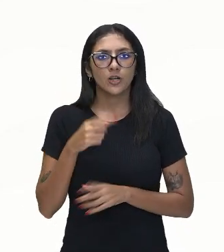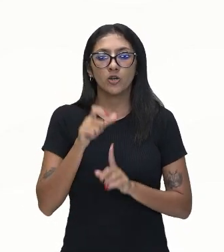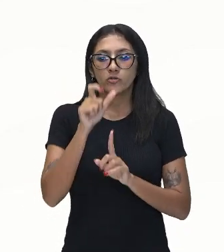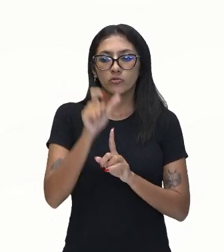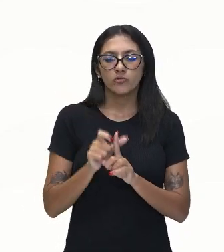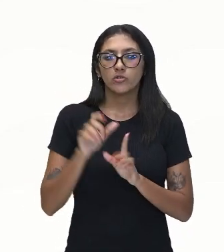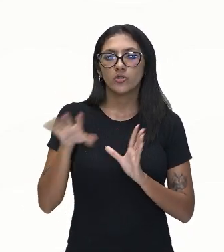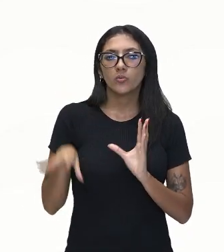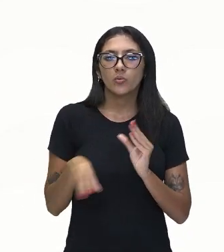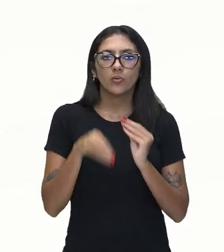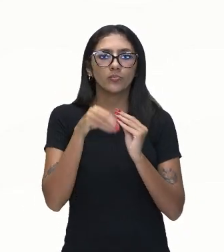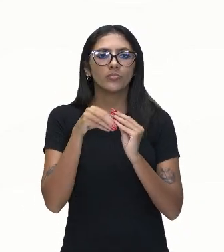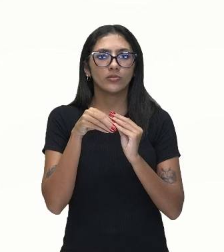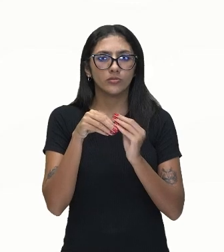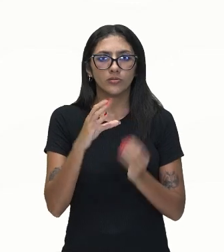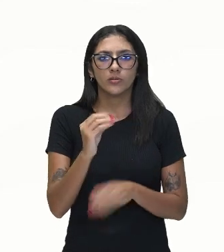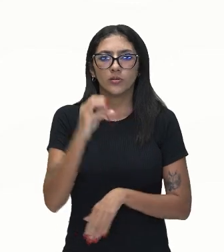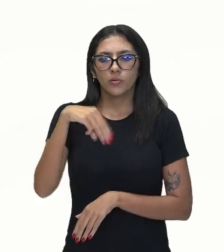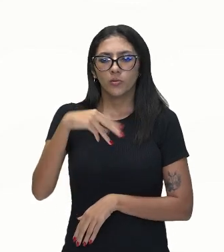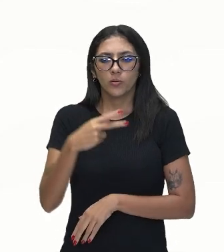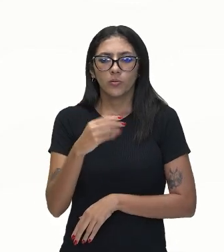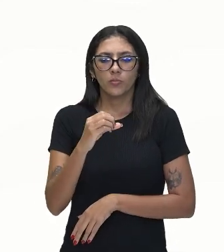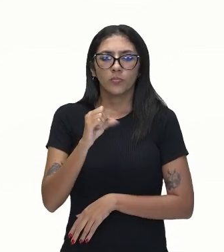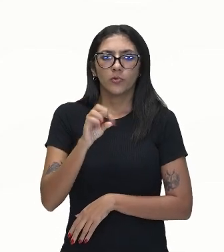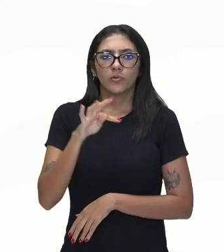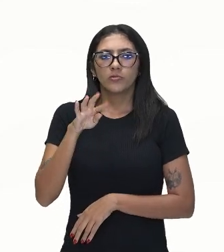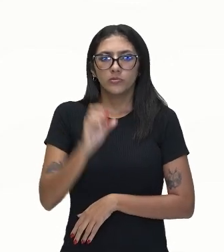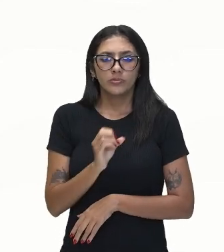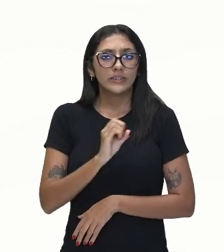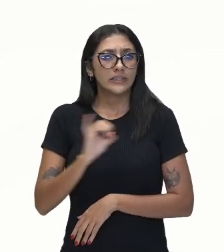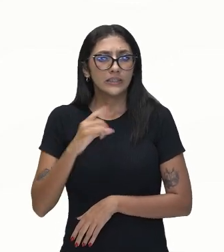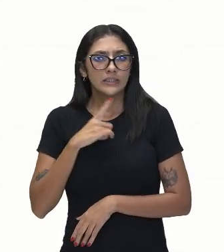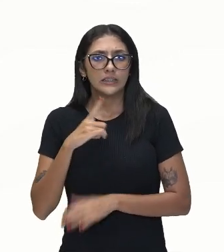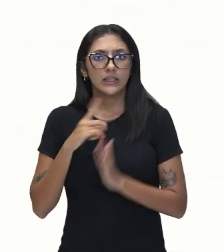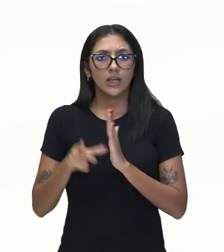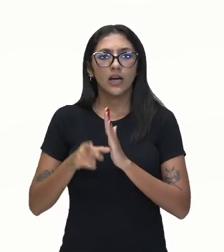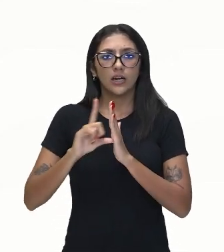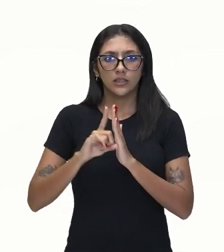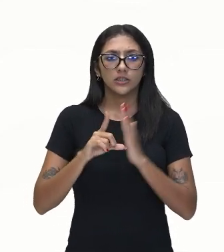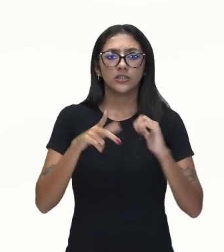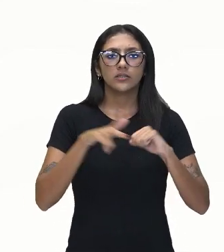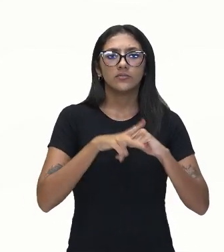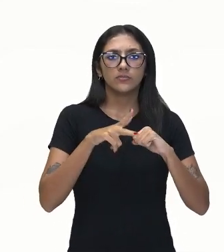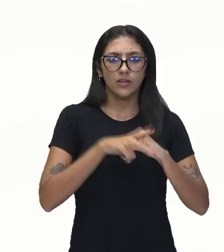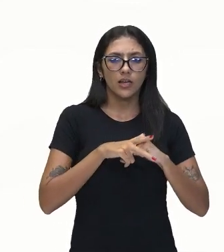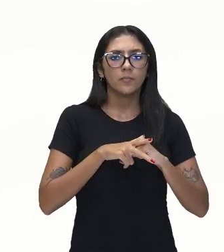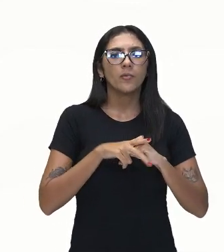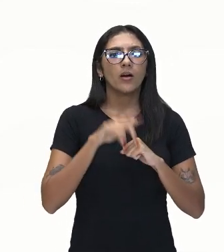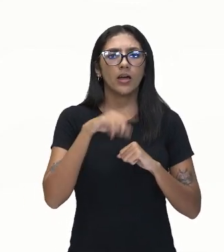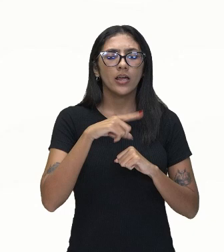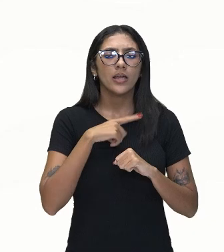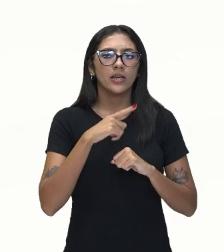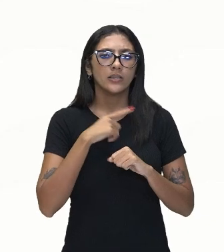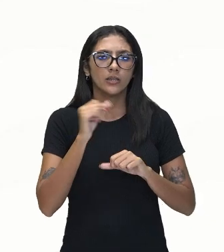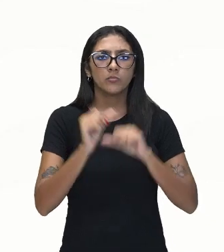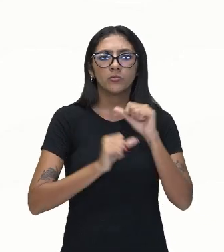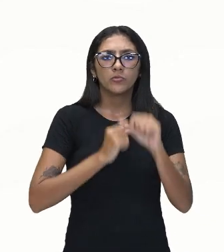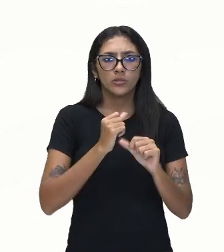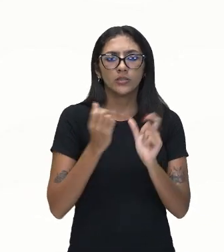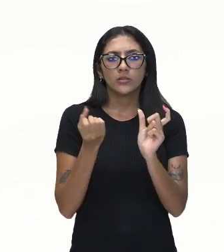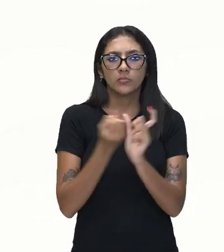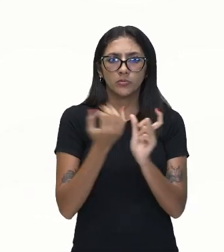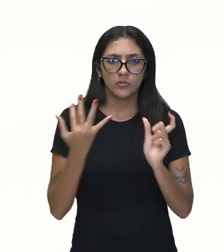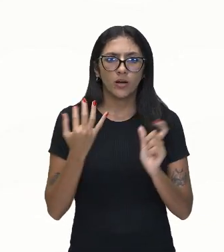o sujeito composto estiver antes do verbo, o verbo vai para o plural. Então eu tenho aqui na ordem direta.